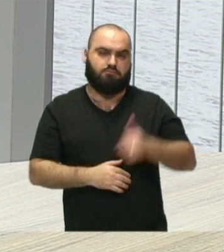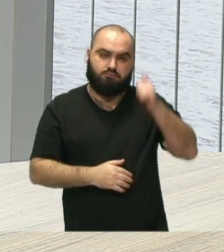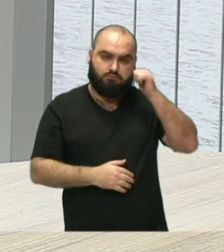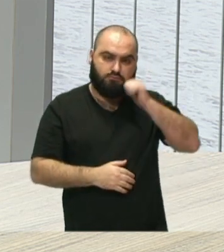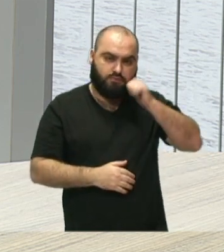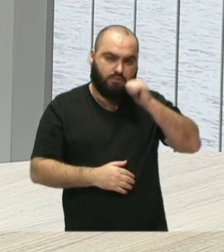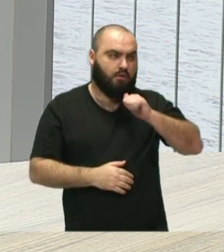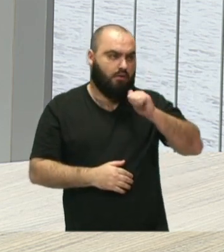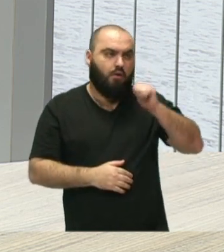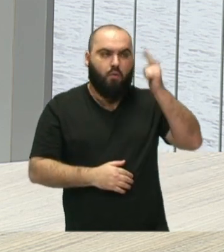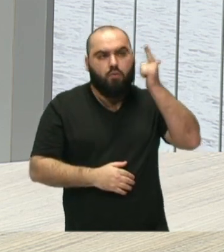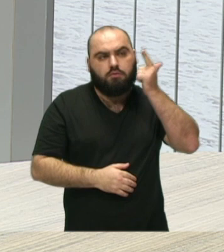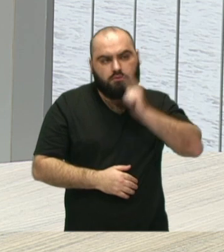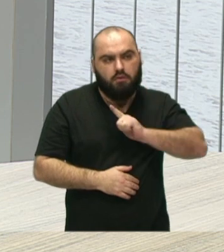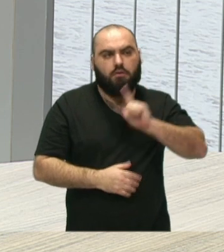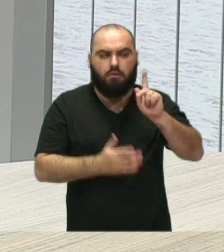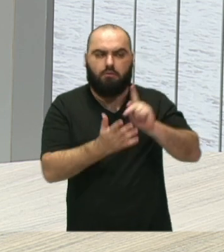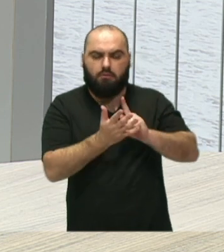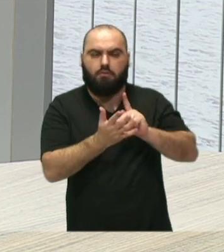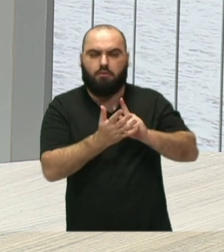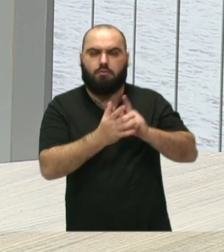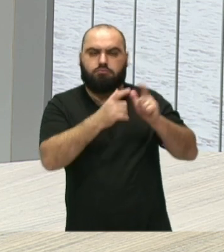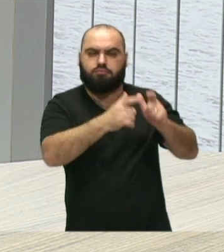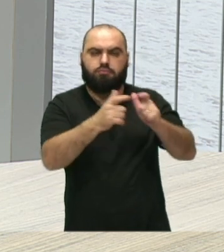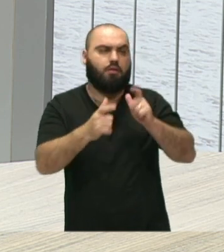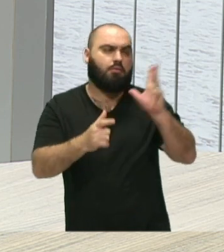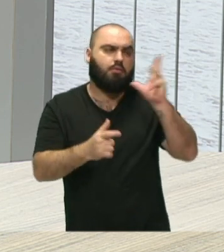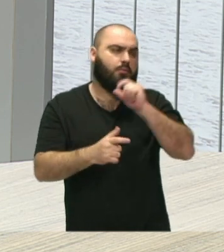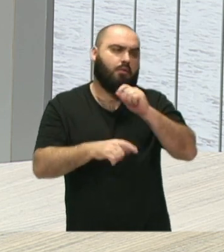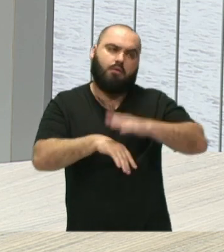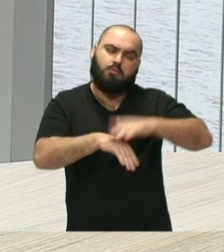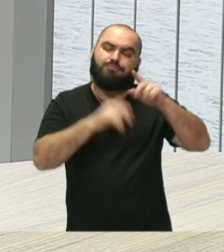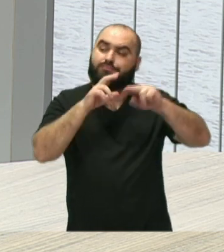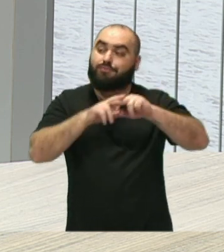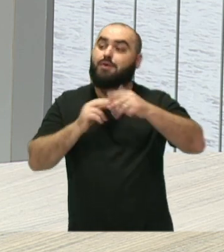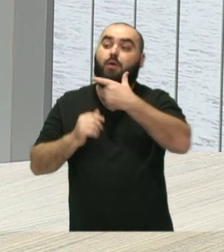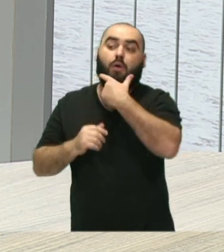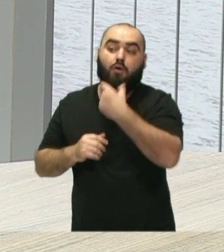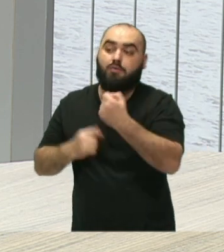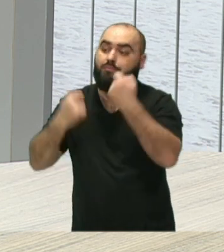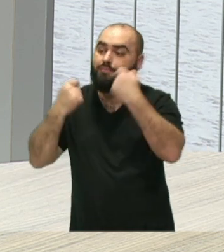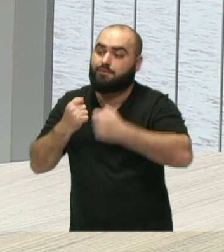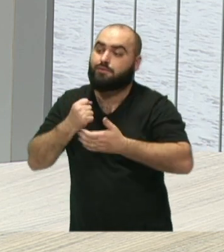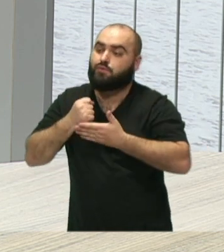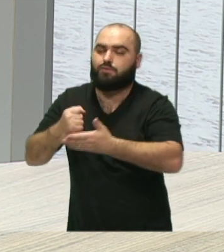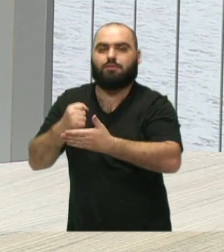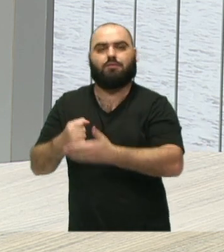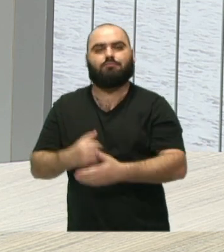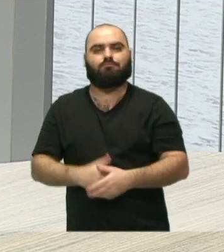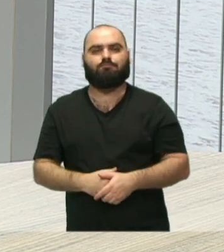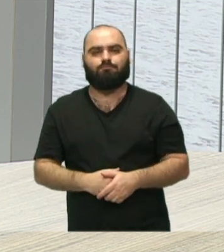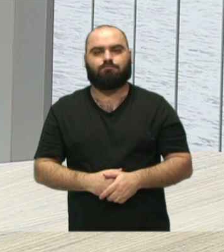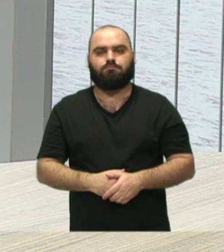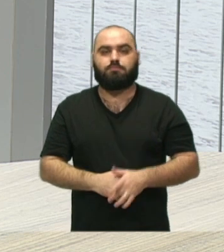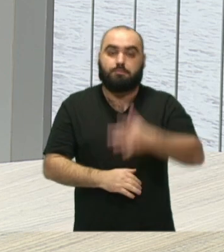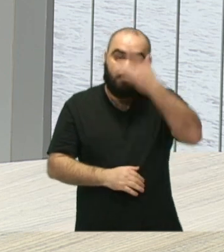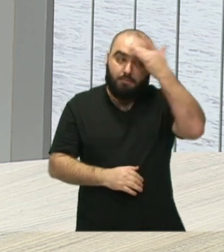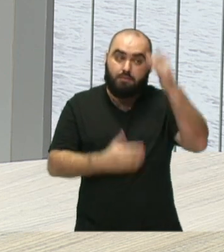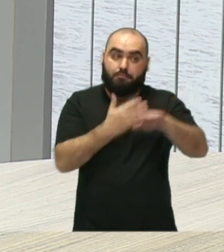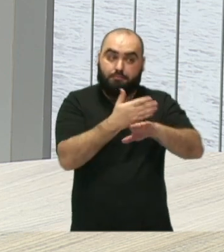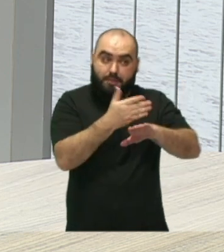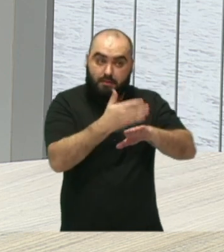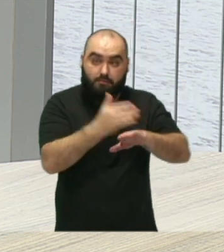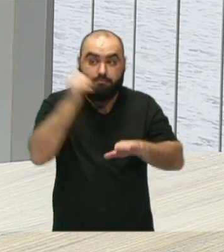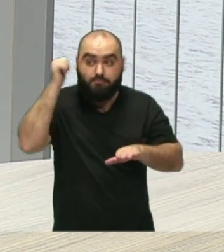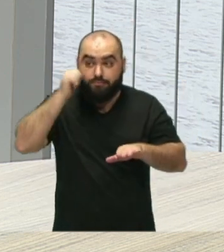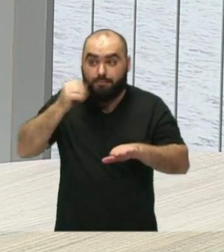somos desbravadoras. Nós alcançaremos os espaços, mas demoraremos muito mais. Então, enquanto as pessoas brancas, as